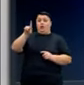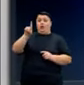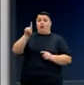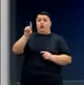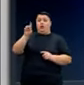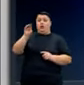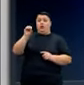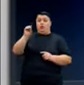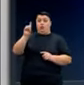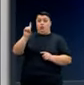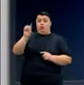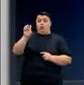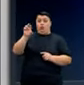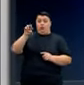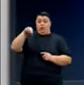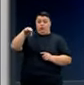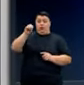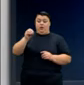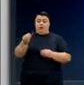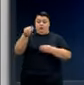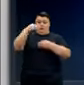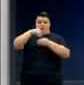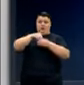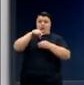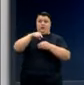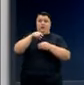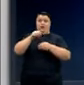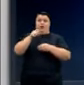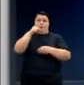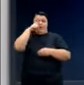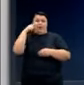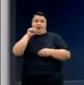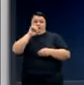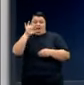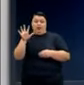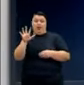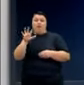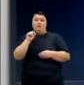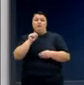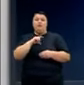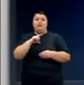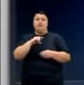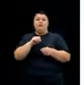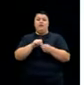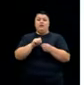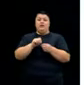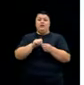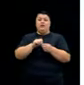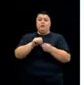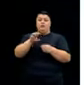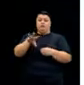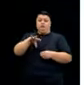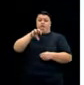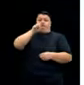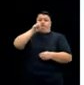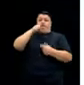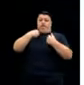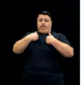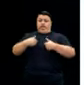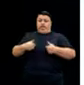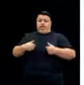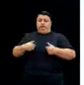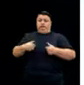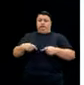ali, endoderma, que é a parte amarelinha clara, que é a parte mais interna, vai originar o sistema respiratório e os